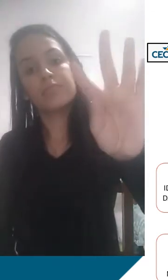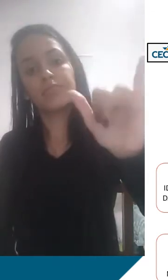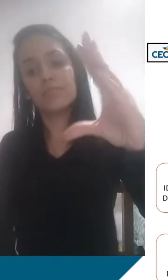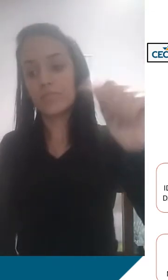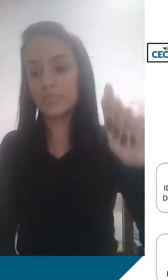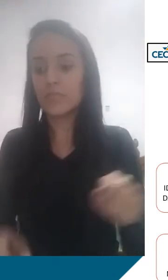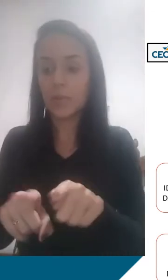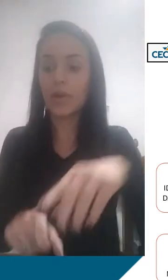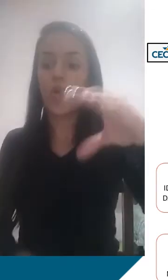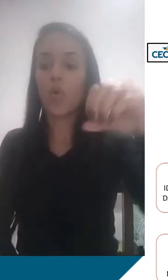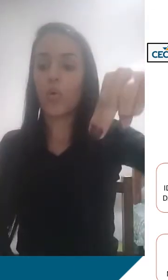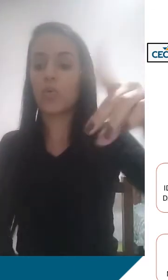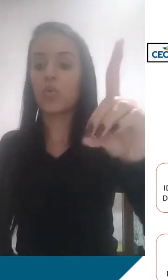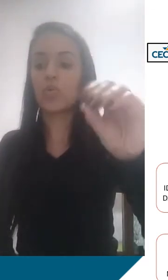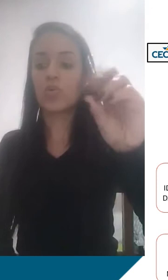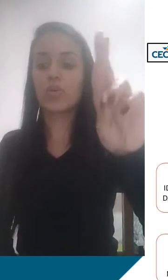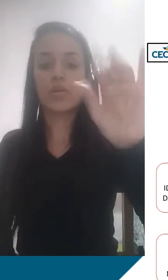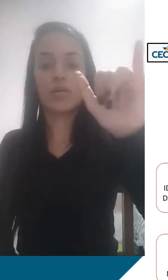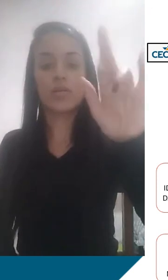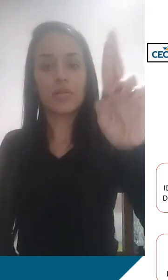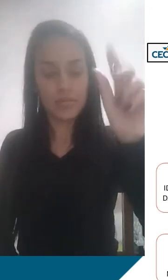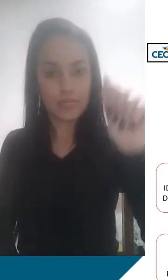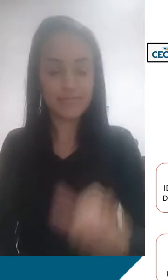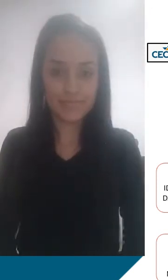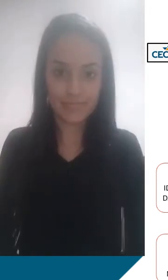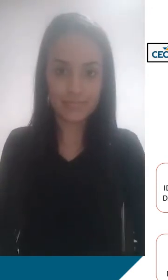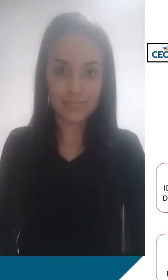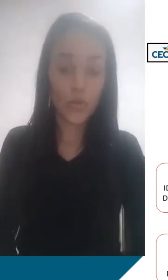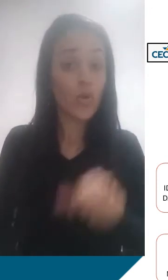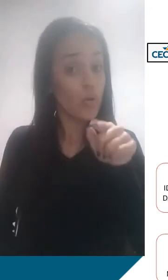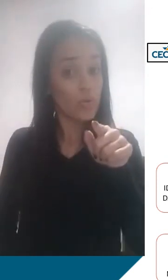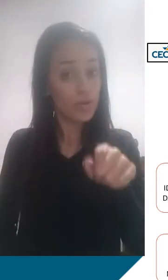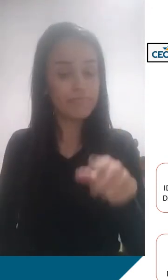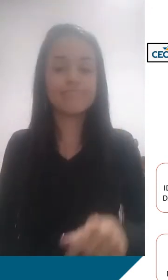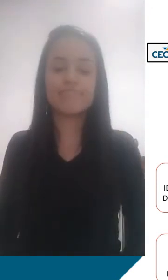Se aprofundem nos estudos, façam os exercícios da apostila e qualquer